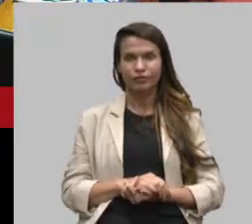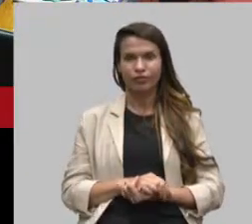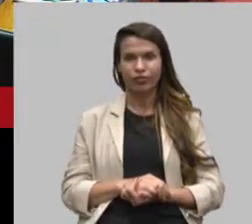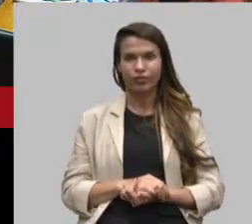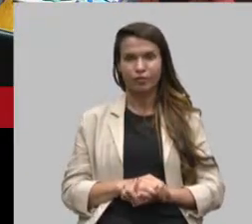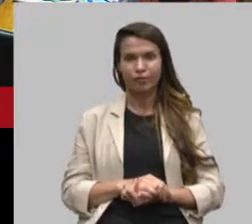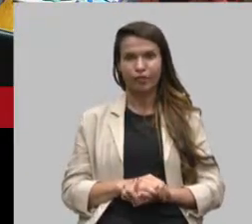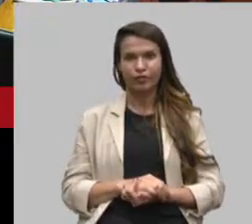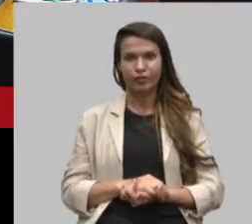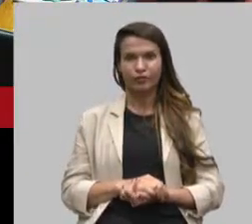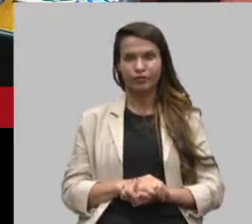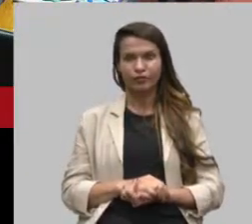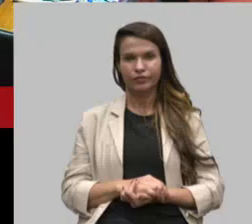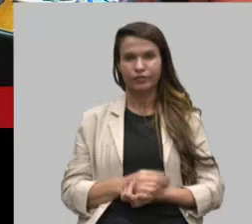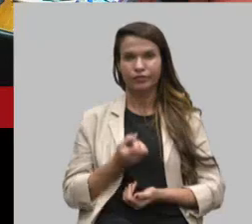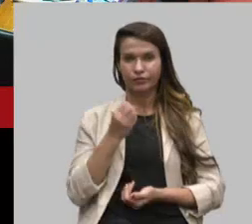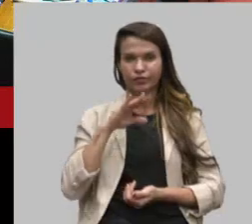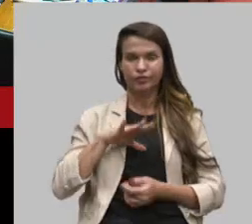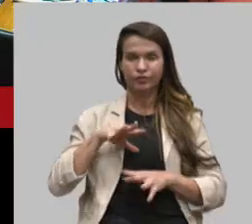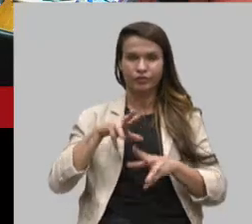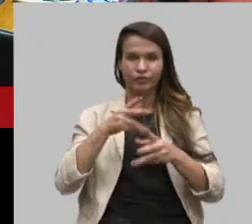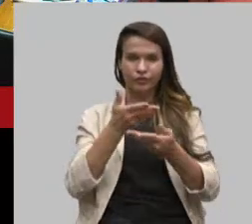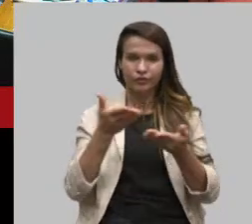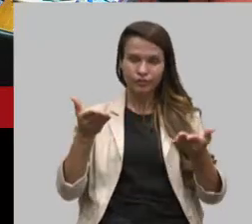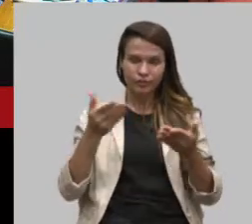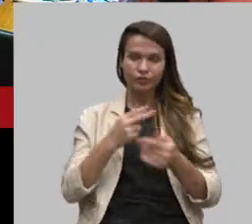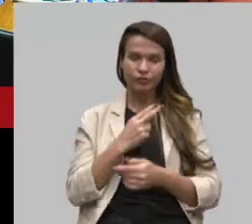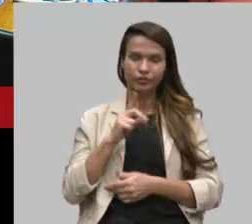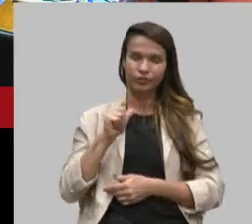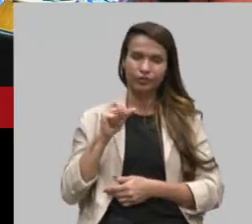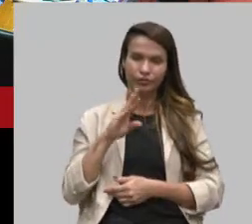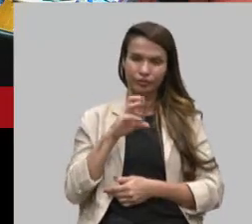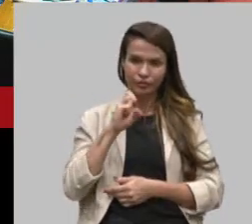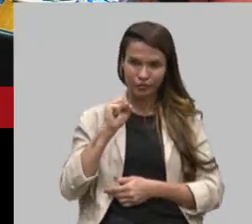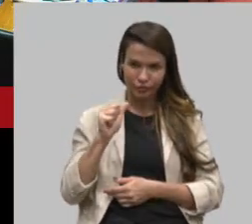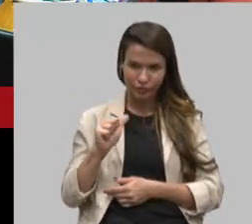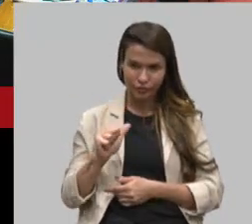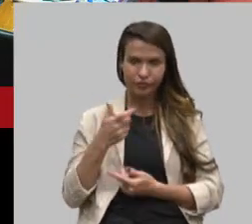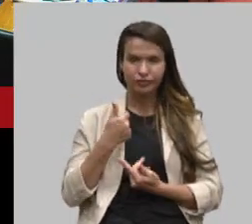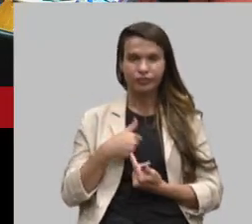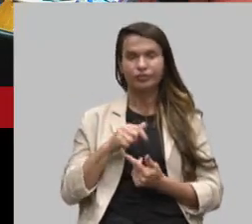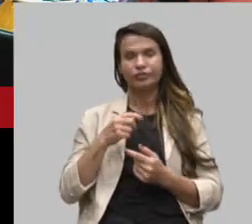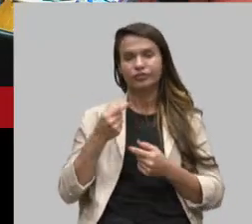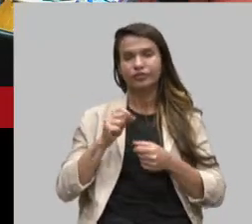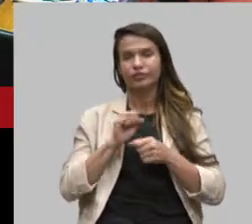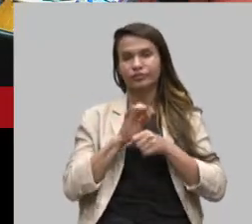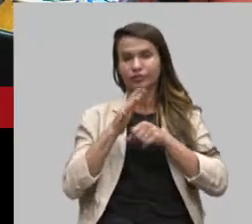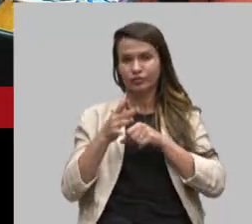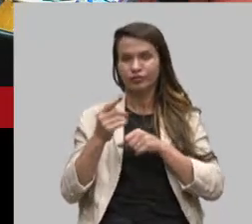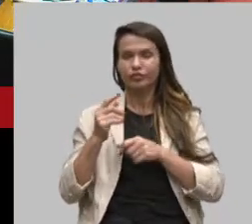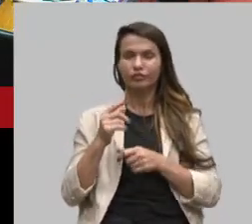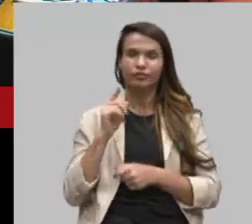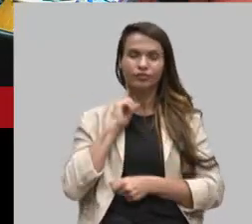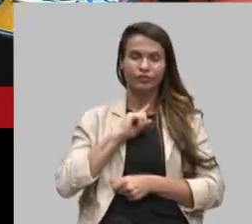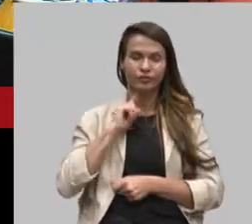obrigada boa tarde a todos meu nome é Larissa Oliveira eu sou de Montes Claros MG